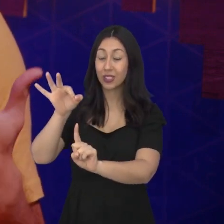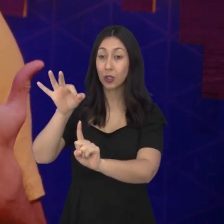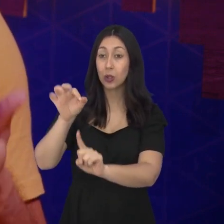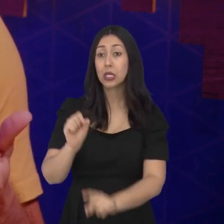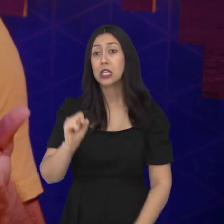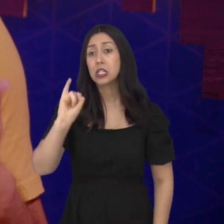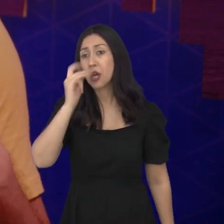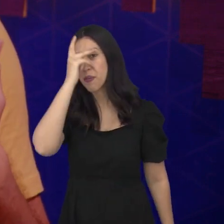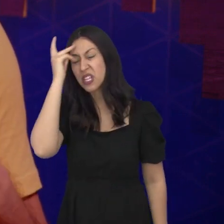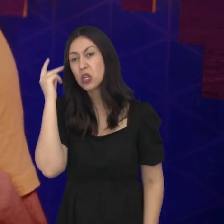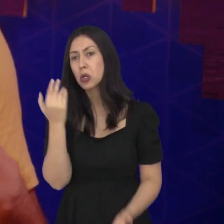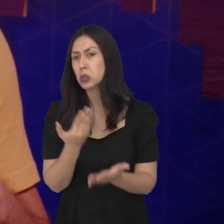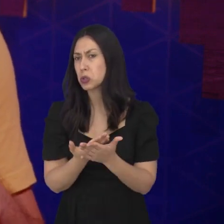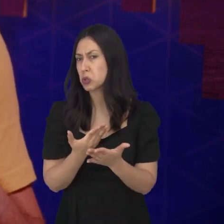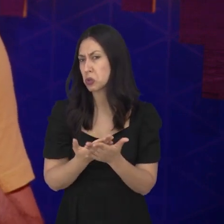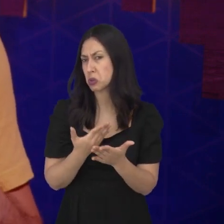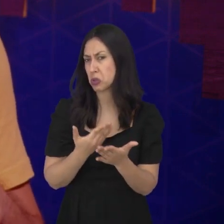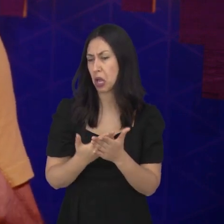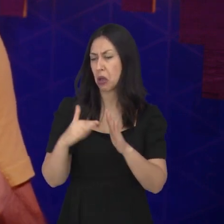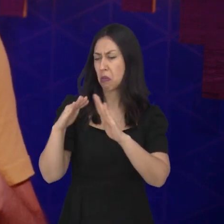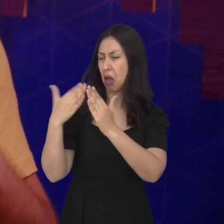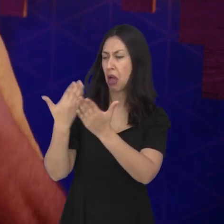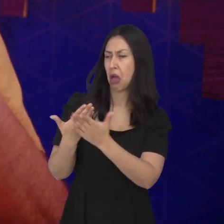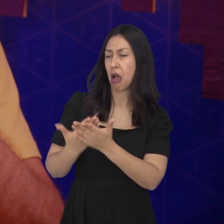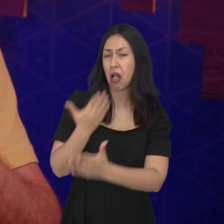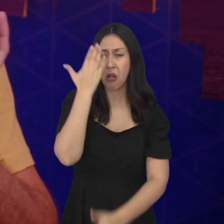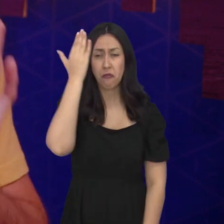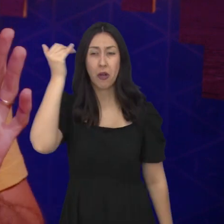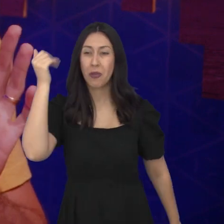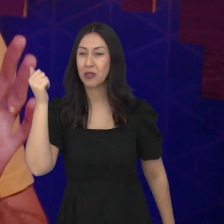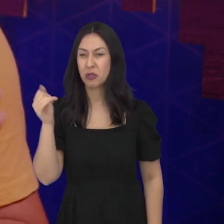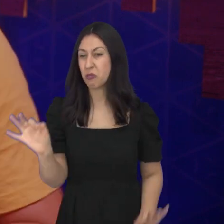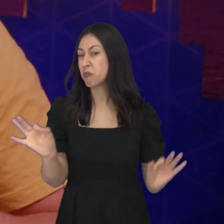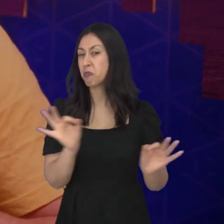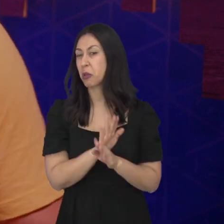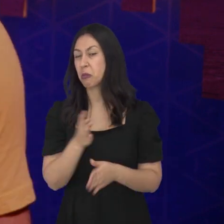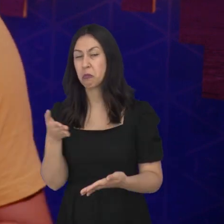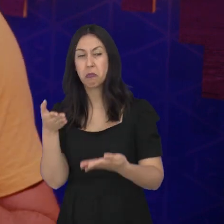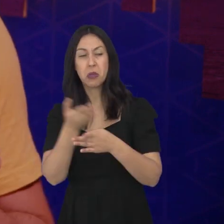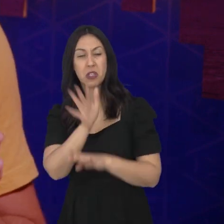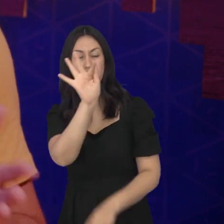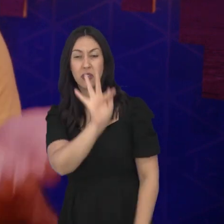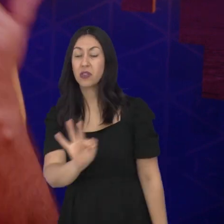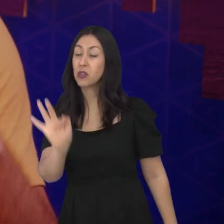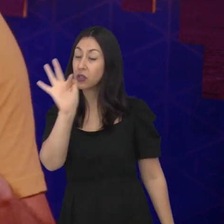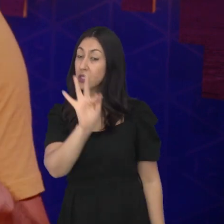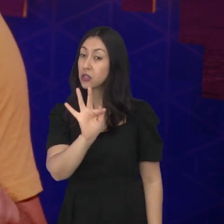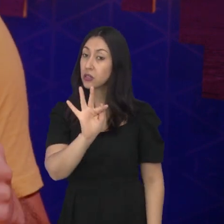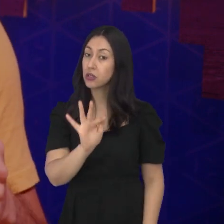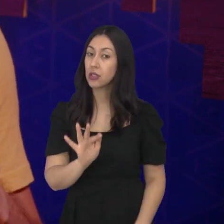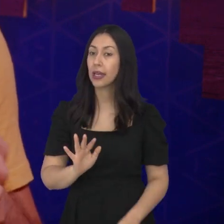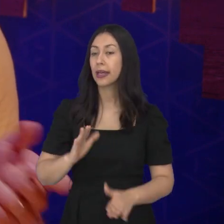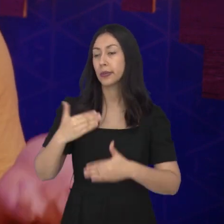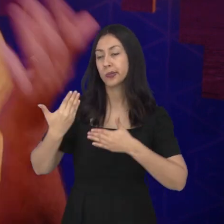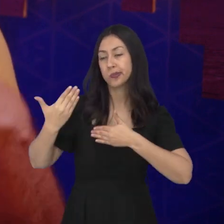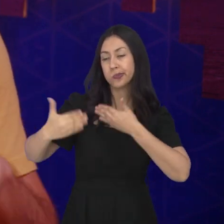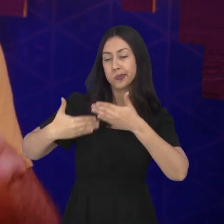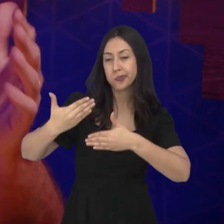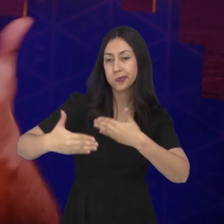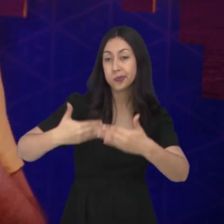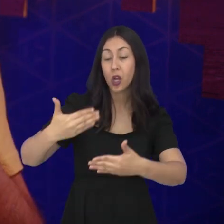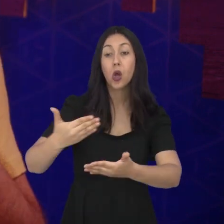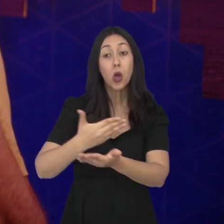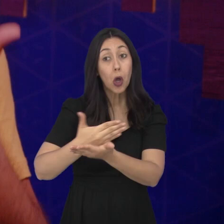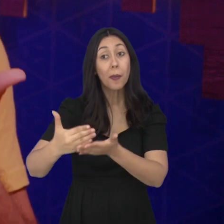escola importante e tal, no ensino médio, ele meio que tinha um acesso garantido. Só que depois, né, passou-se